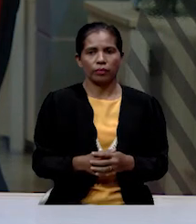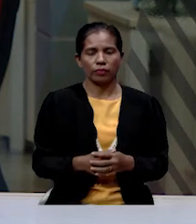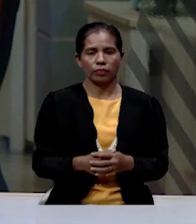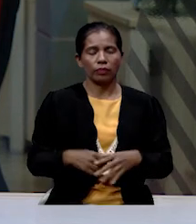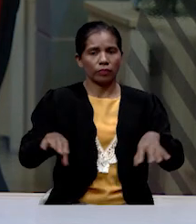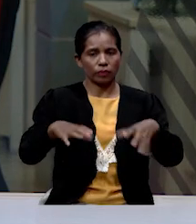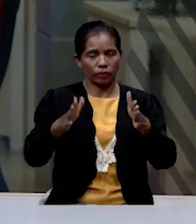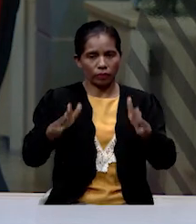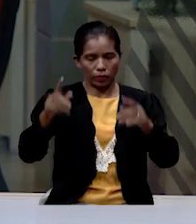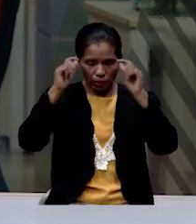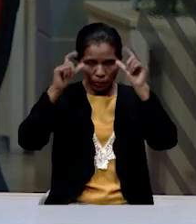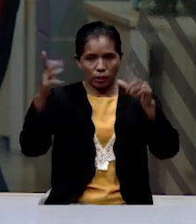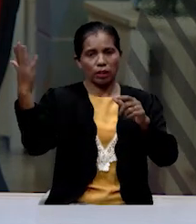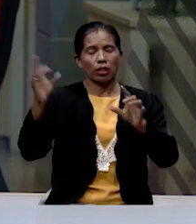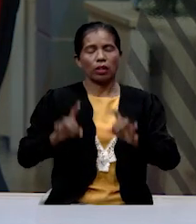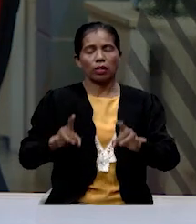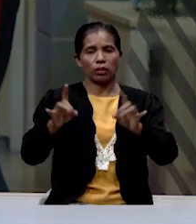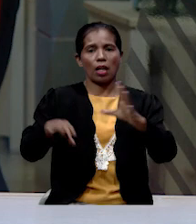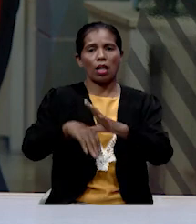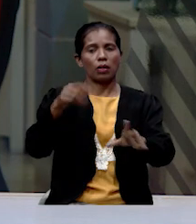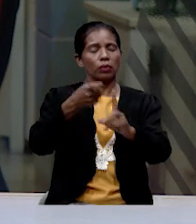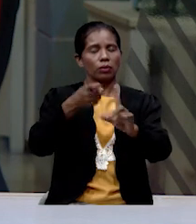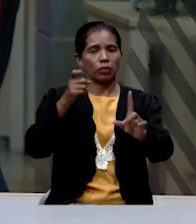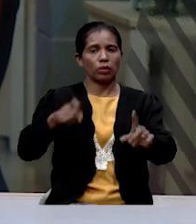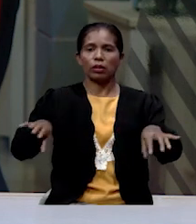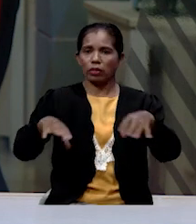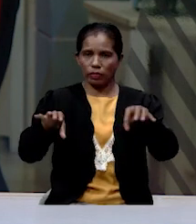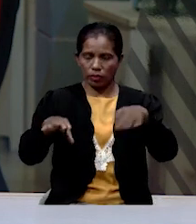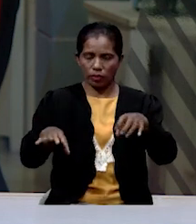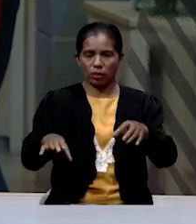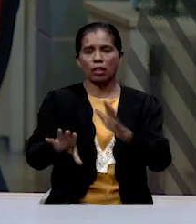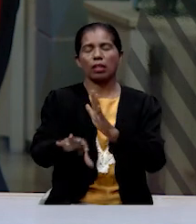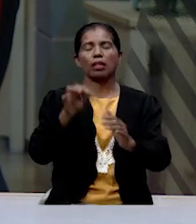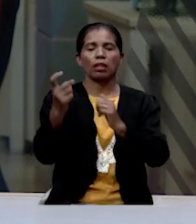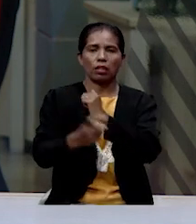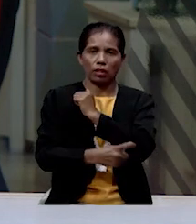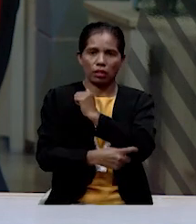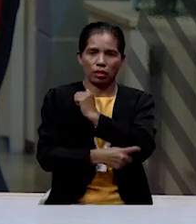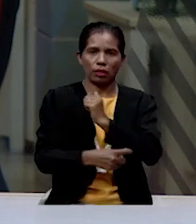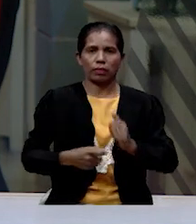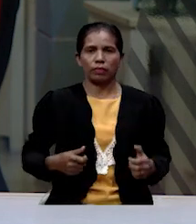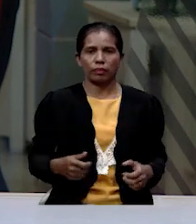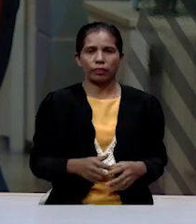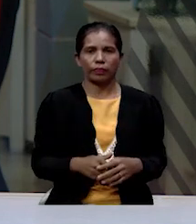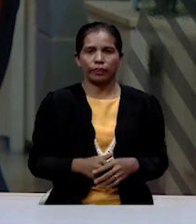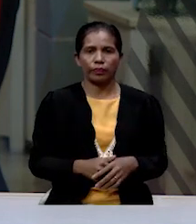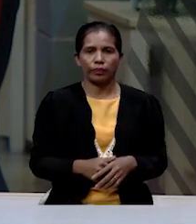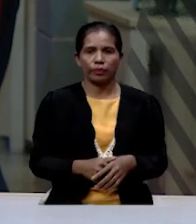Trabalhador Timor-Wanzira e Austrália na Behalai Sai, Rússi Sistema, sem retang sanção.